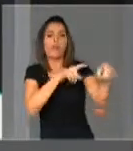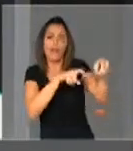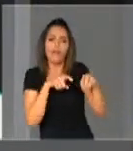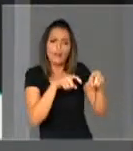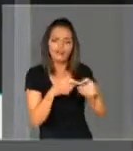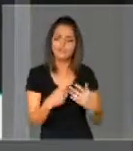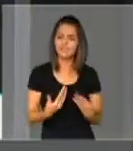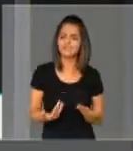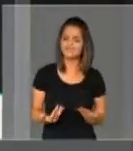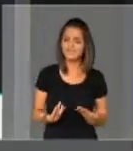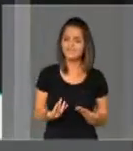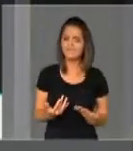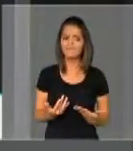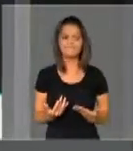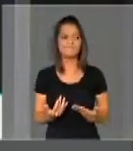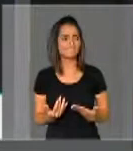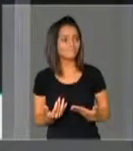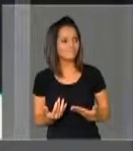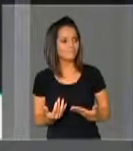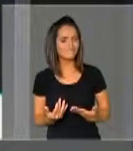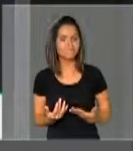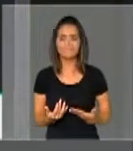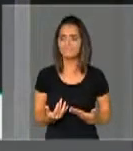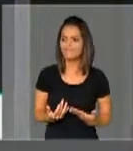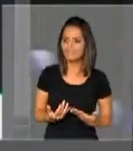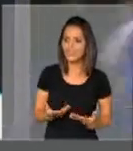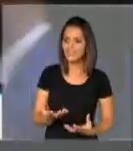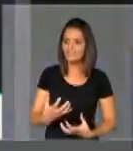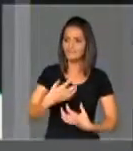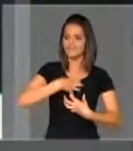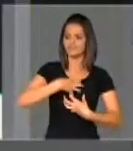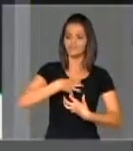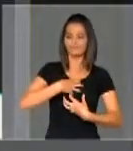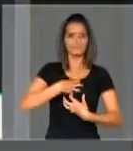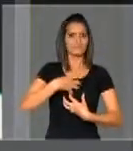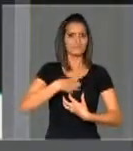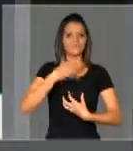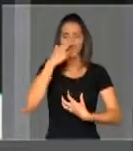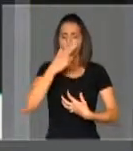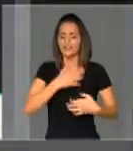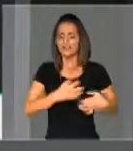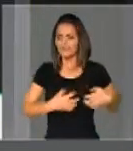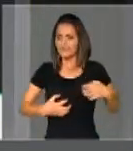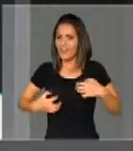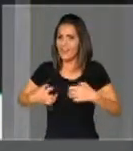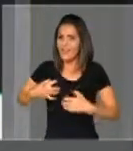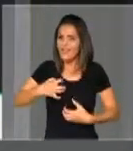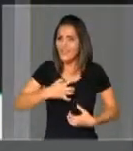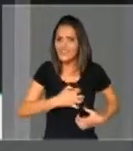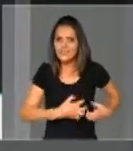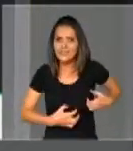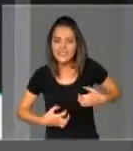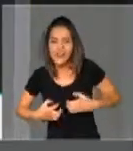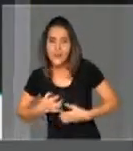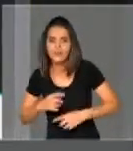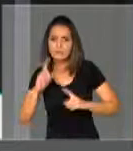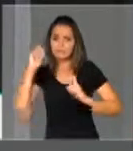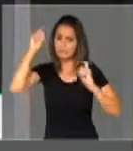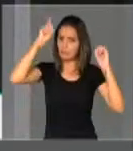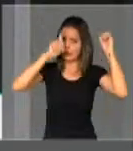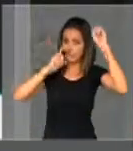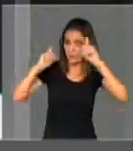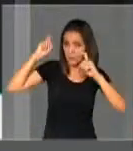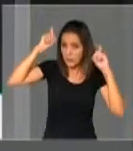a gente visualiza um sentimento de aflição, de